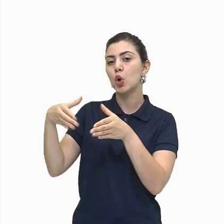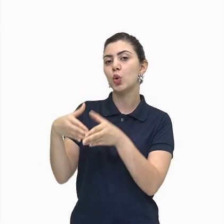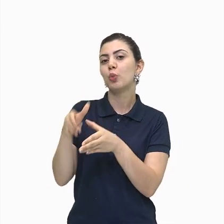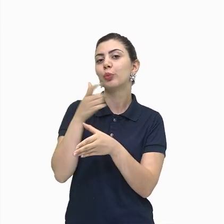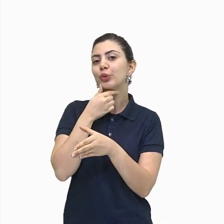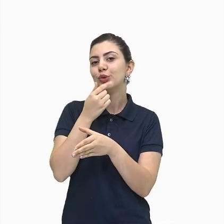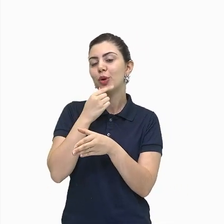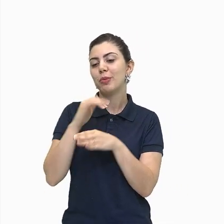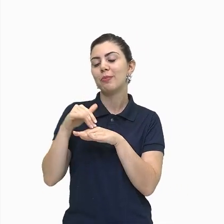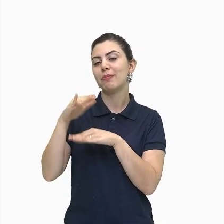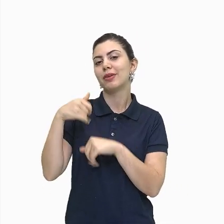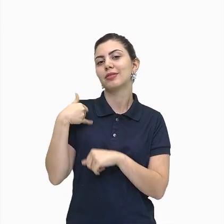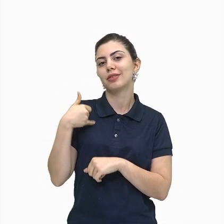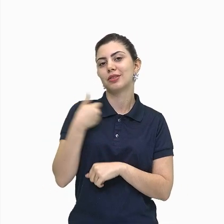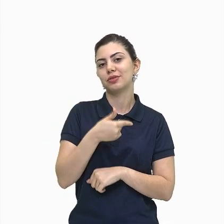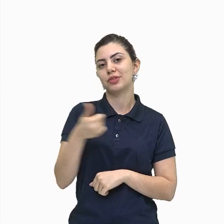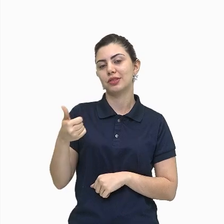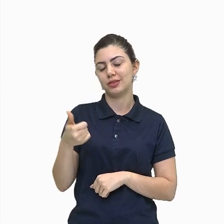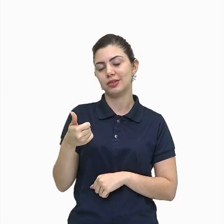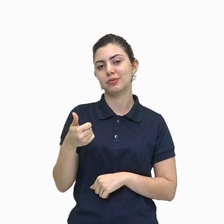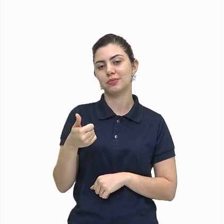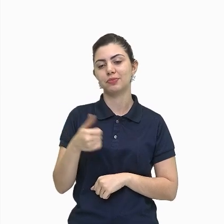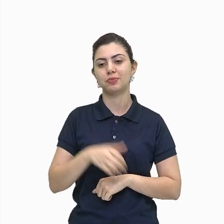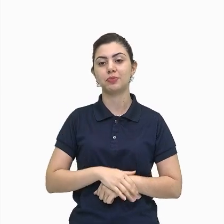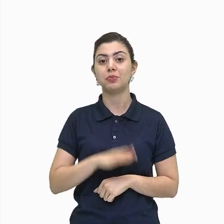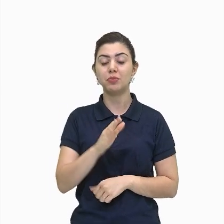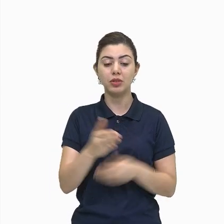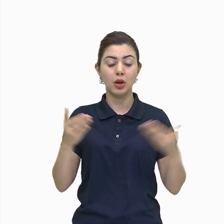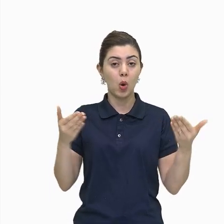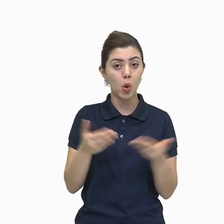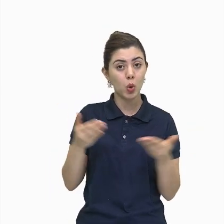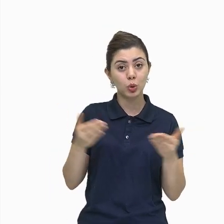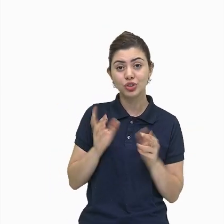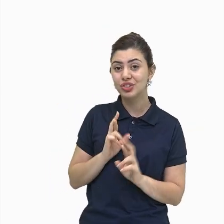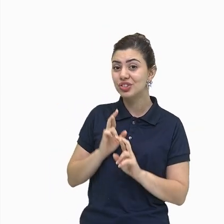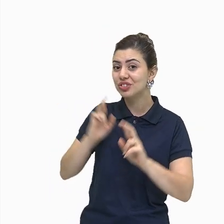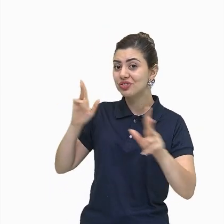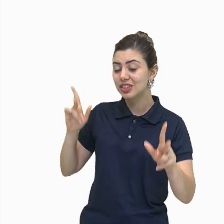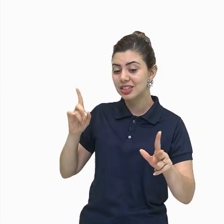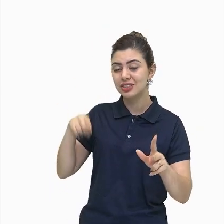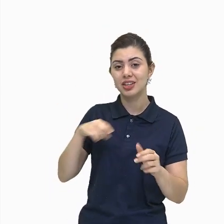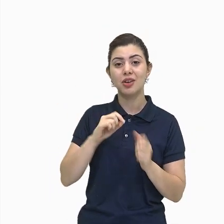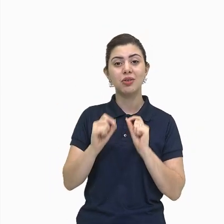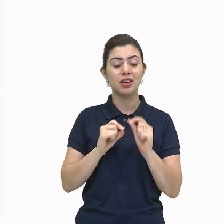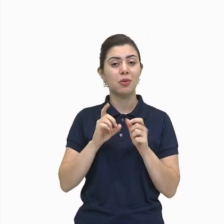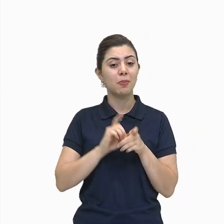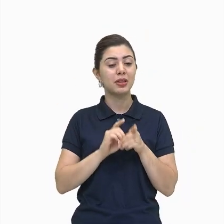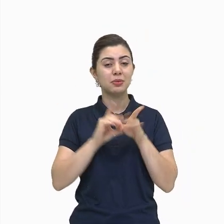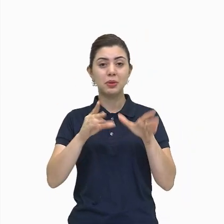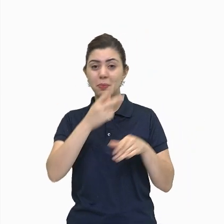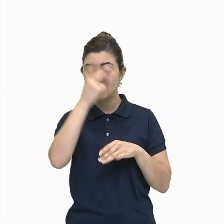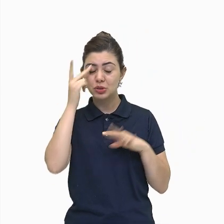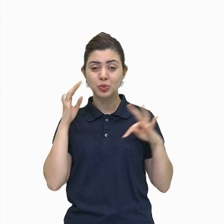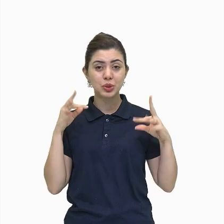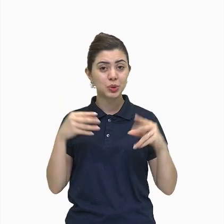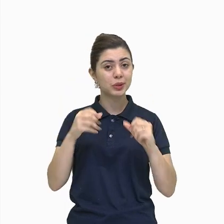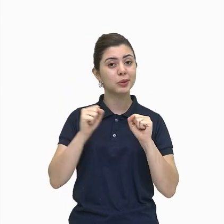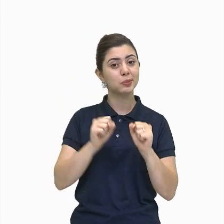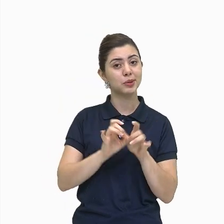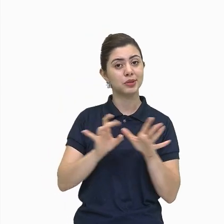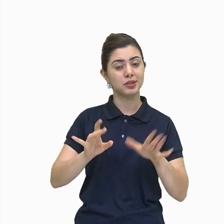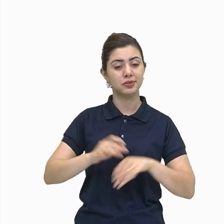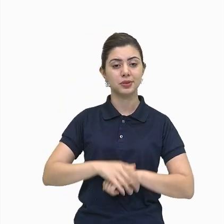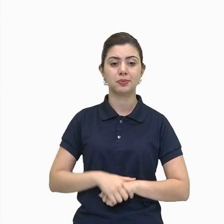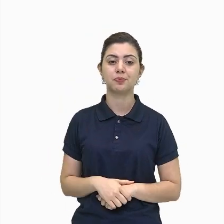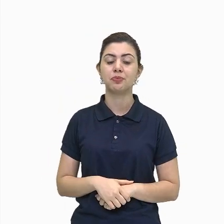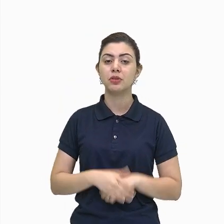dizer assim, tá? Na Grécia Antiga. Enquanto a nossa democracia moderna, ela é inclusiva, ok? Vamos lá.